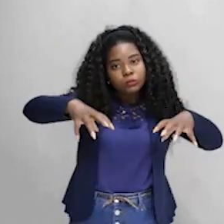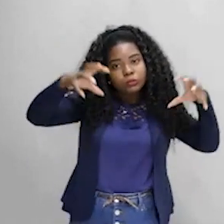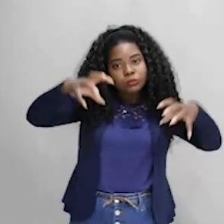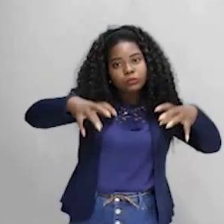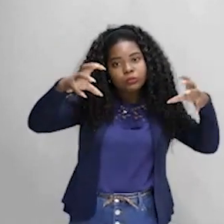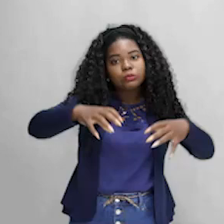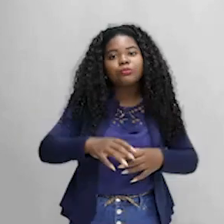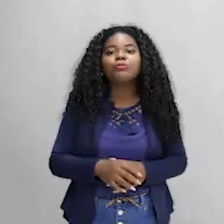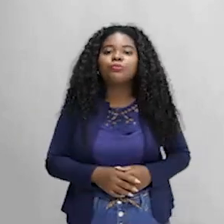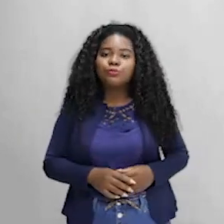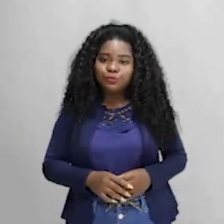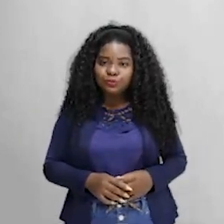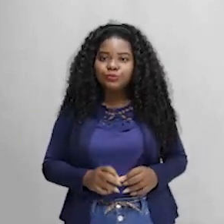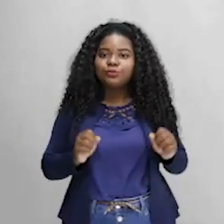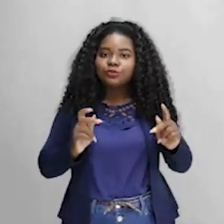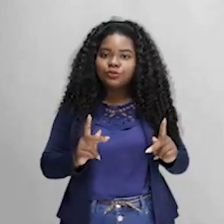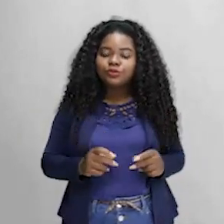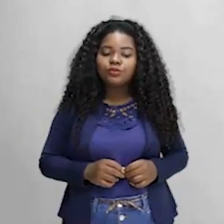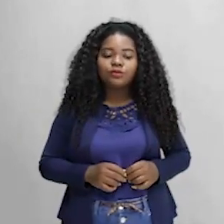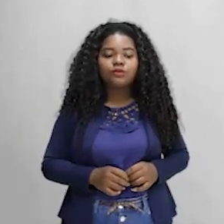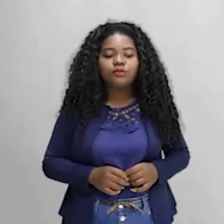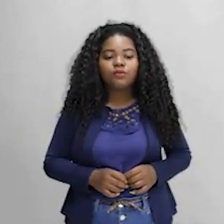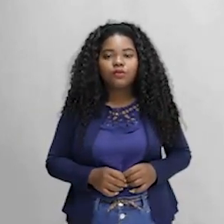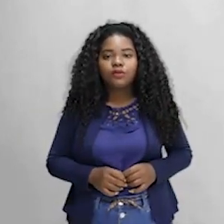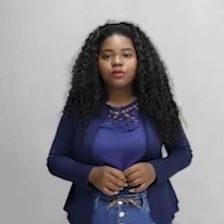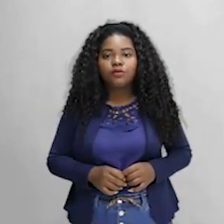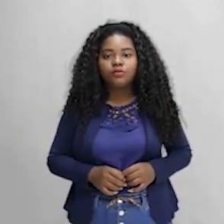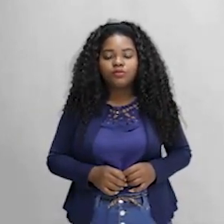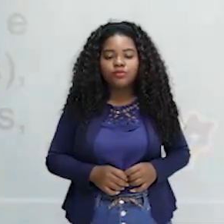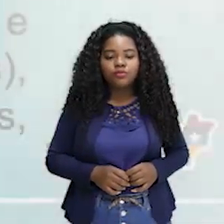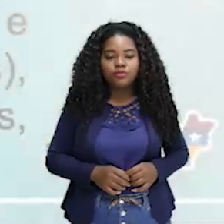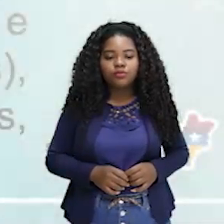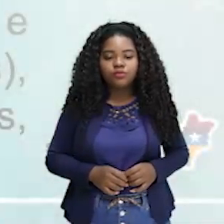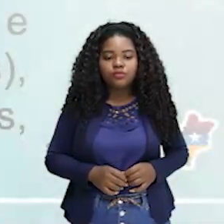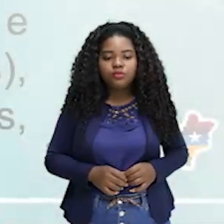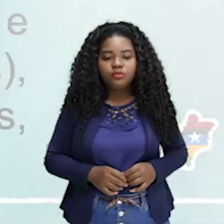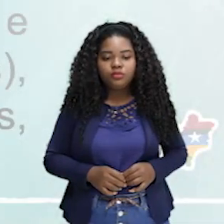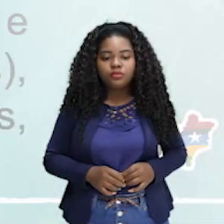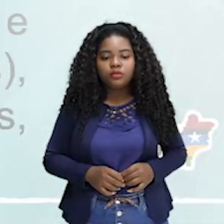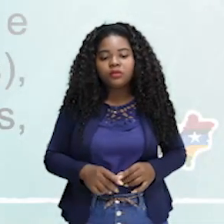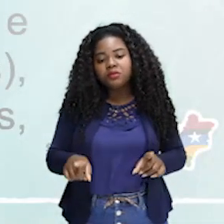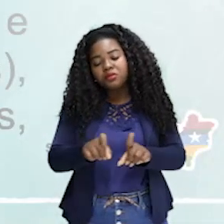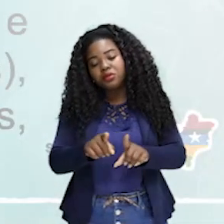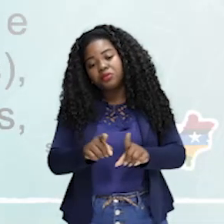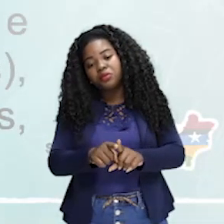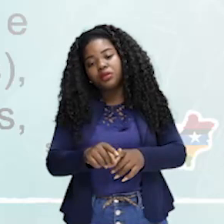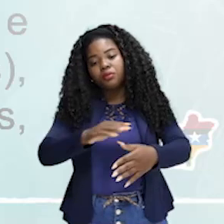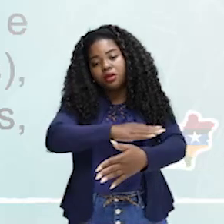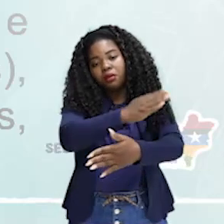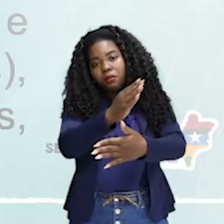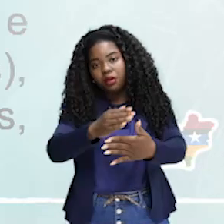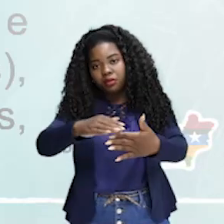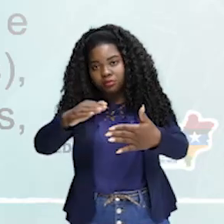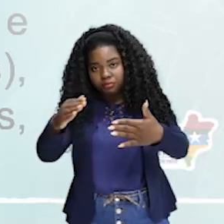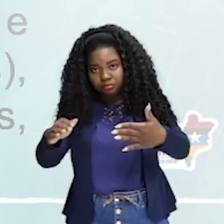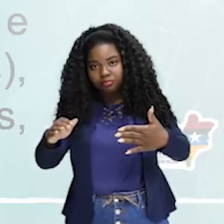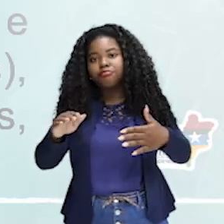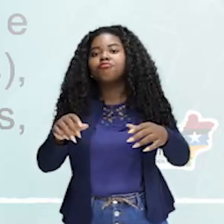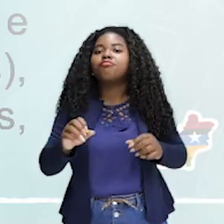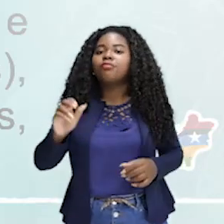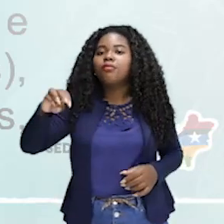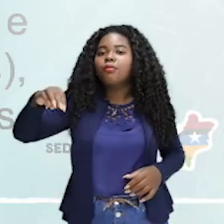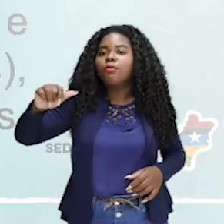do planeta, galera, tá certo? Como no caso da floresta amazônica, né, a Mata Atlântica, por exemplo, estão localizada em